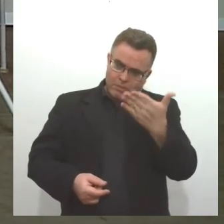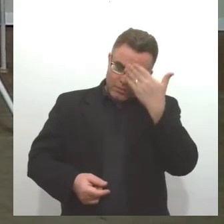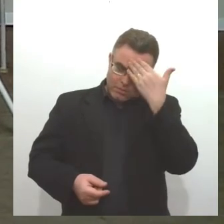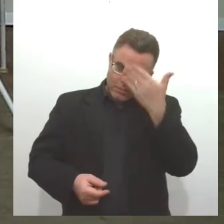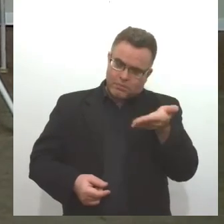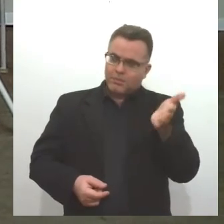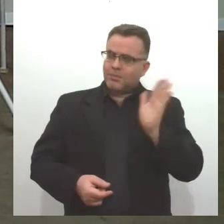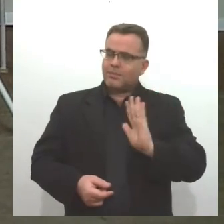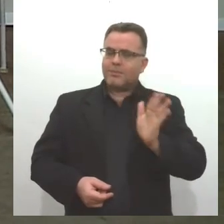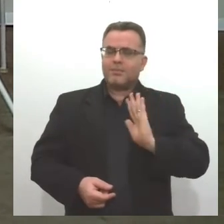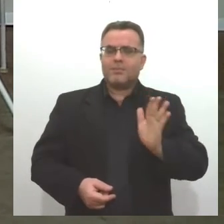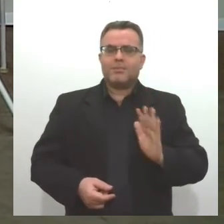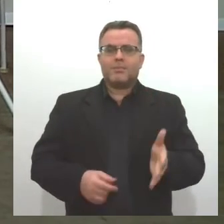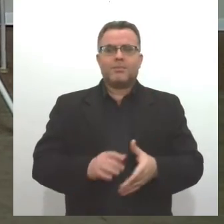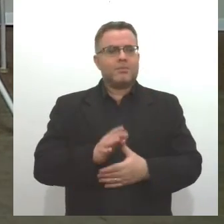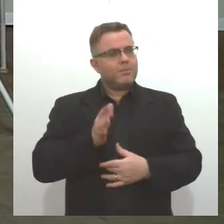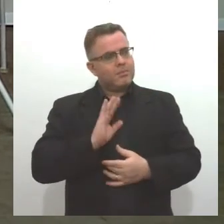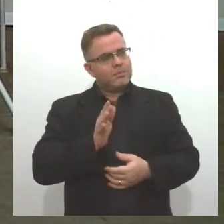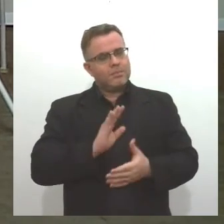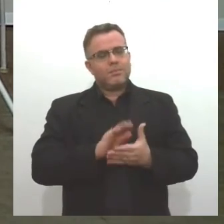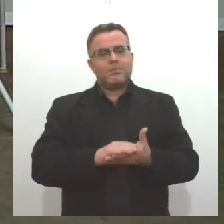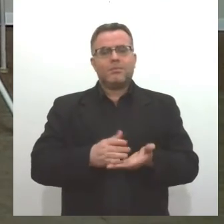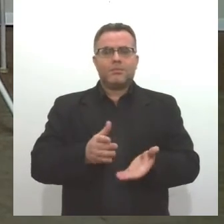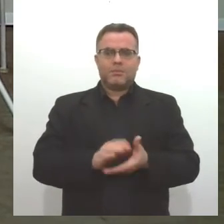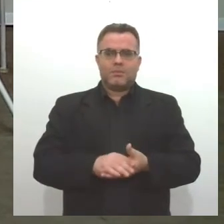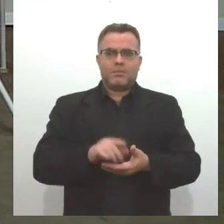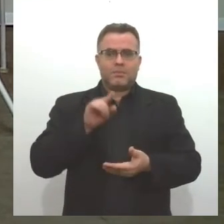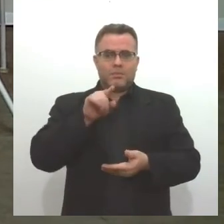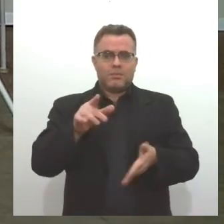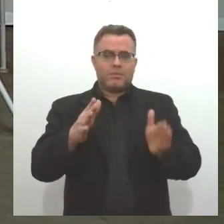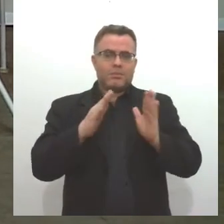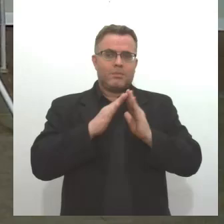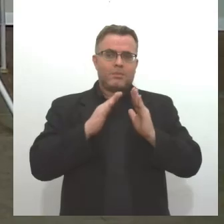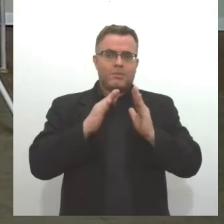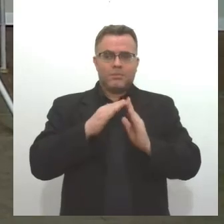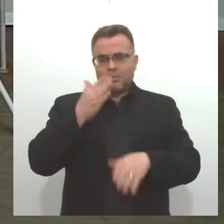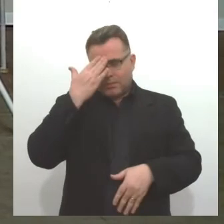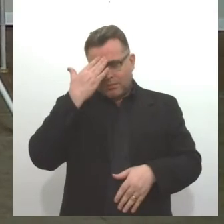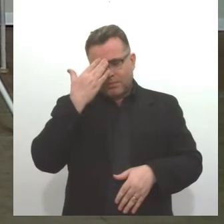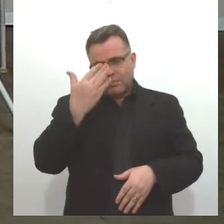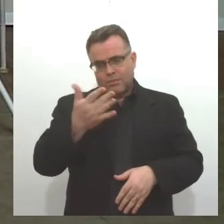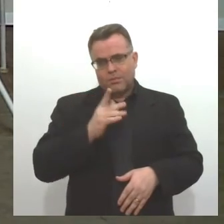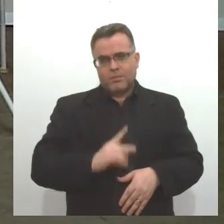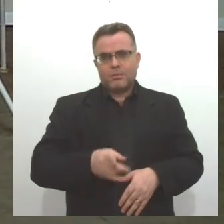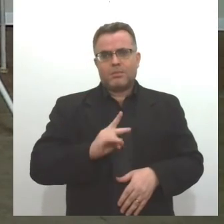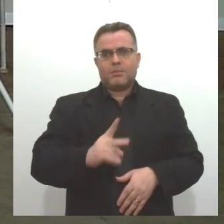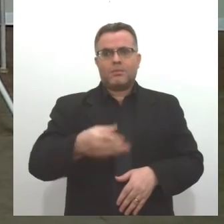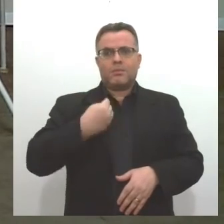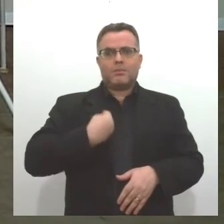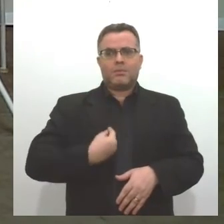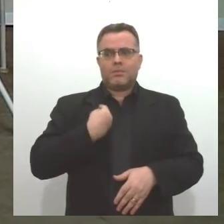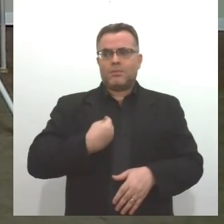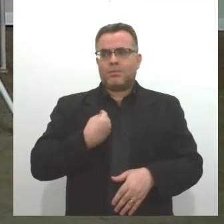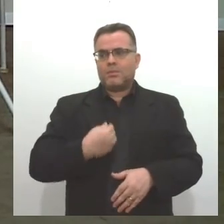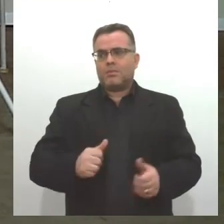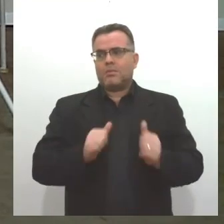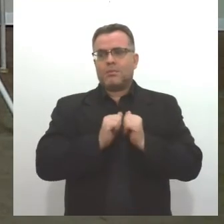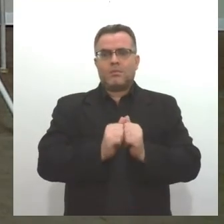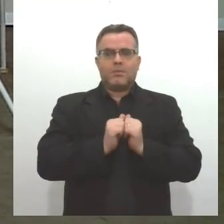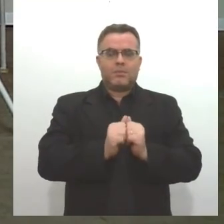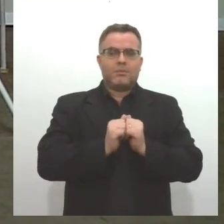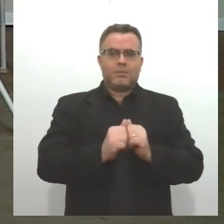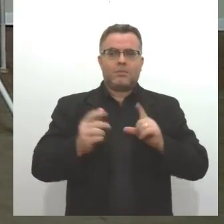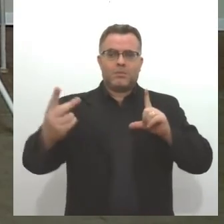tchau. Tchau, tchau. Olha, e você aí de casa, muito obrigada também pela participação, por acompanhar aqui